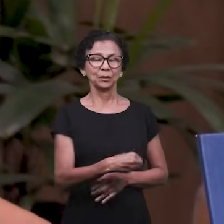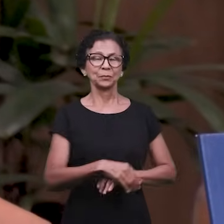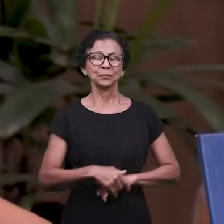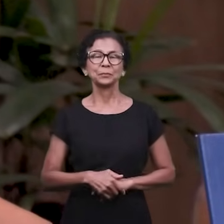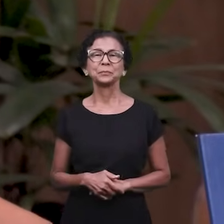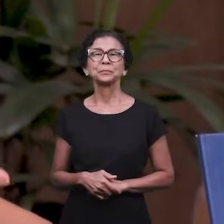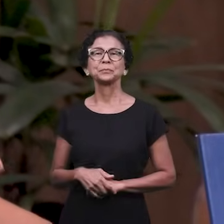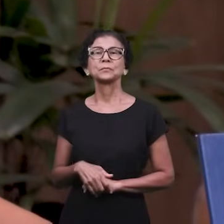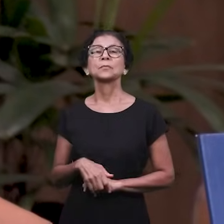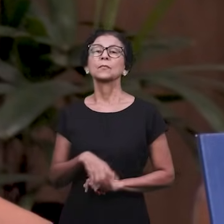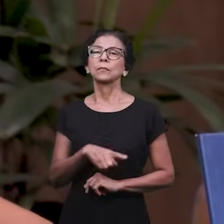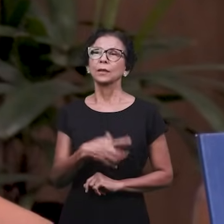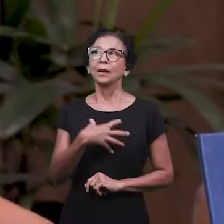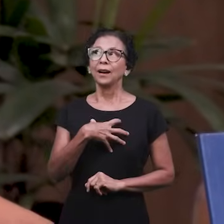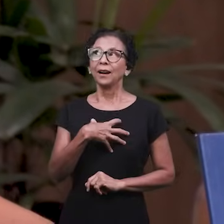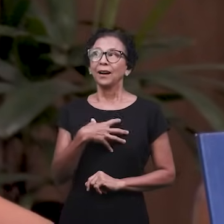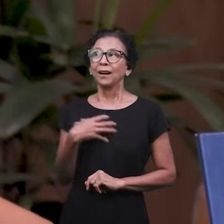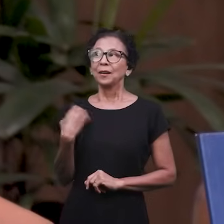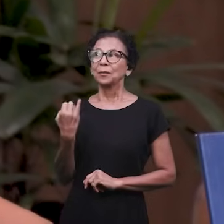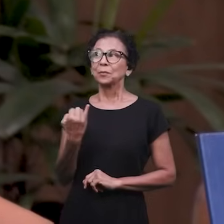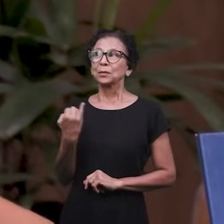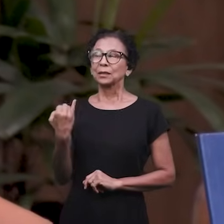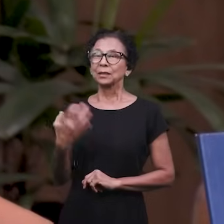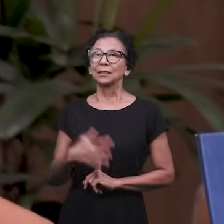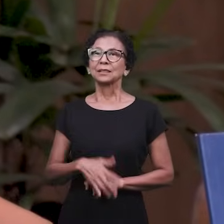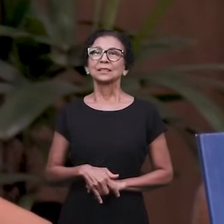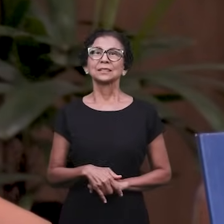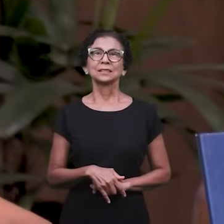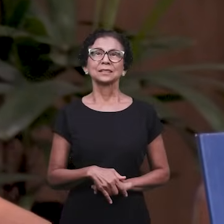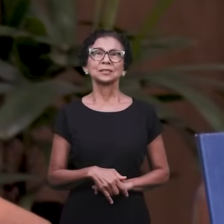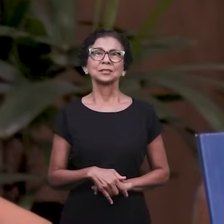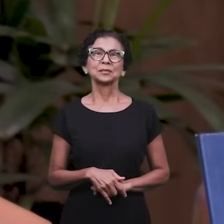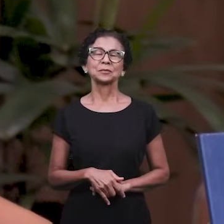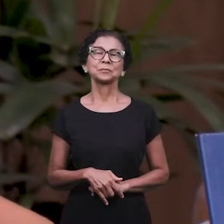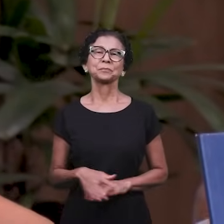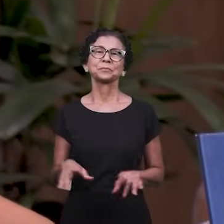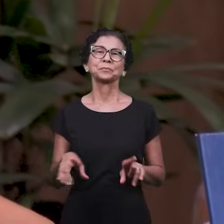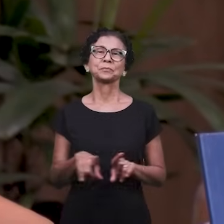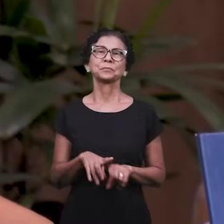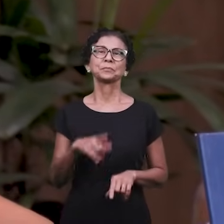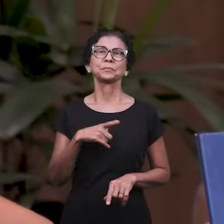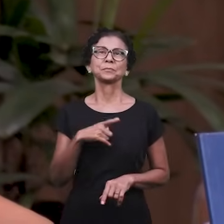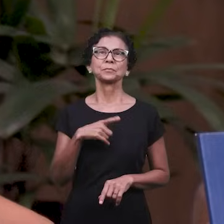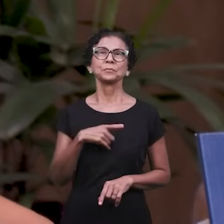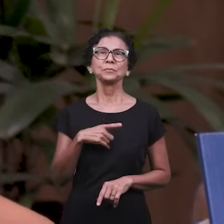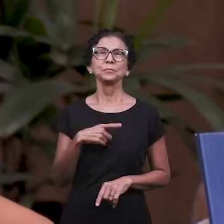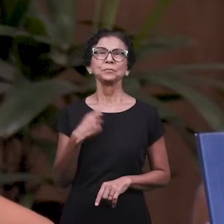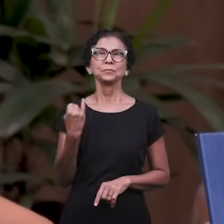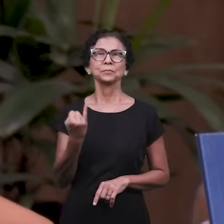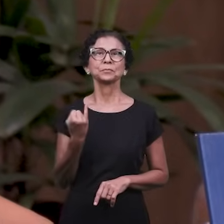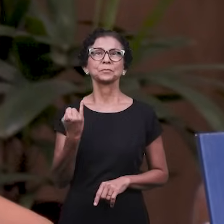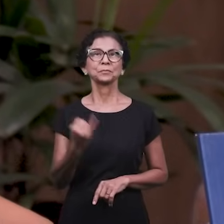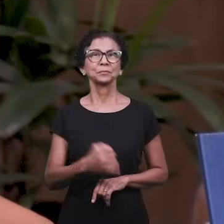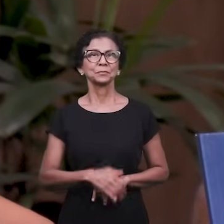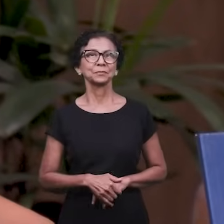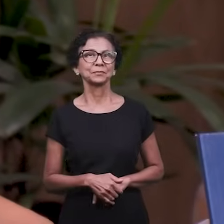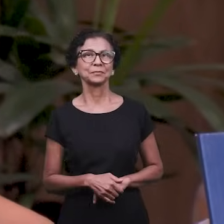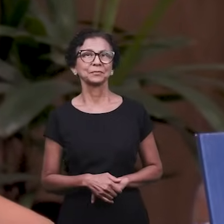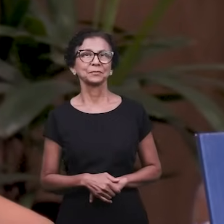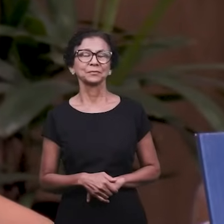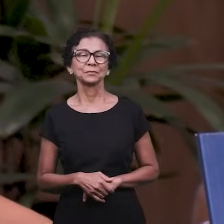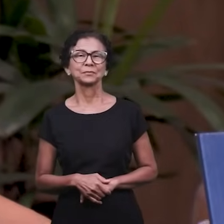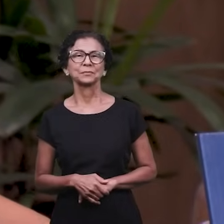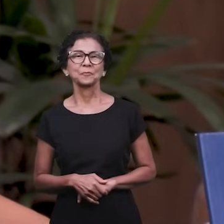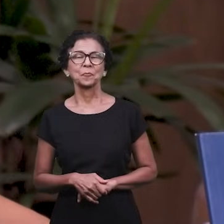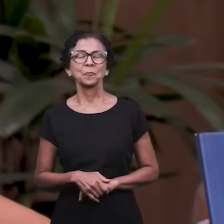muito importante, não é? Cada um ter a sua própria Bíblia. Nós também temos agora um recado importante para você. A